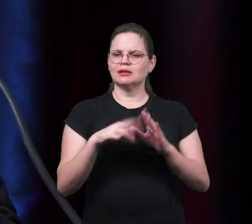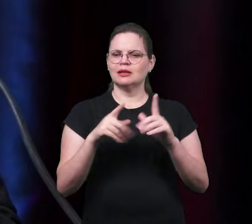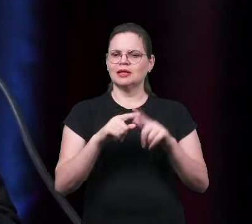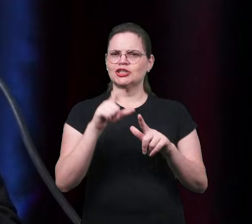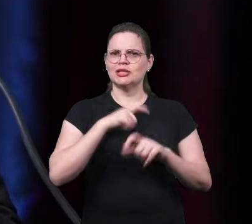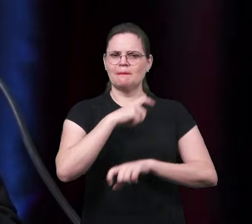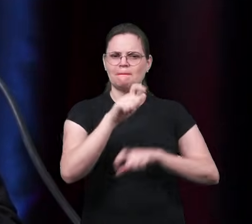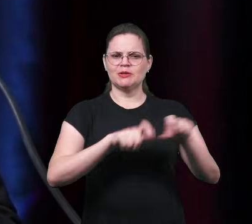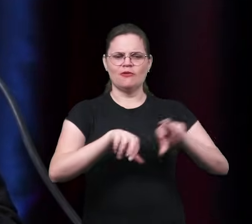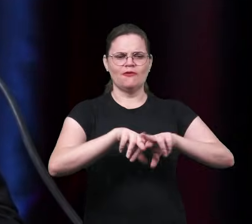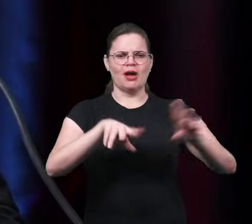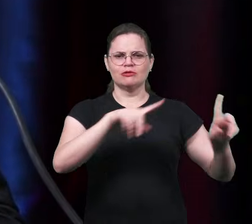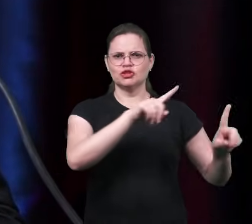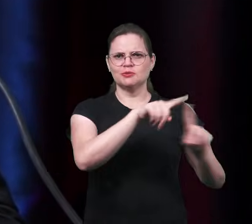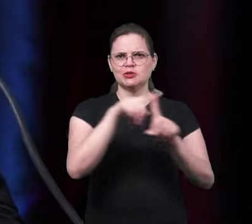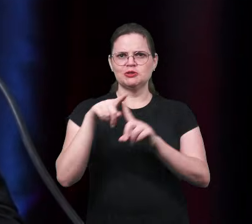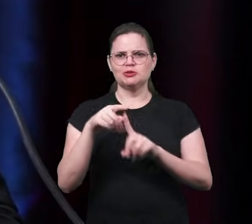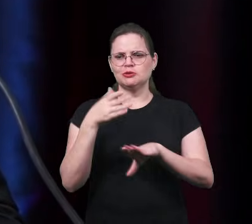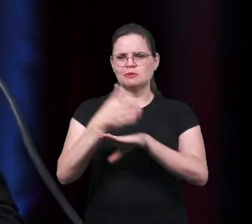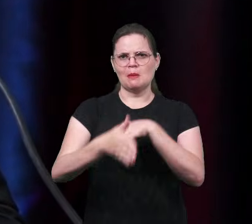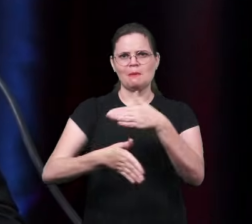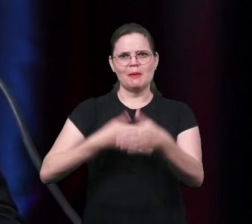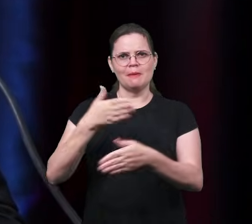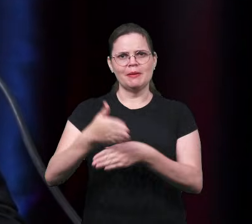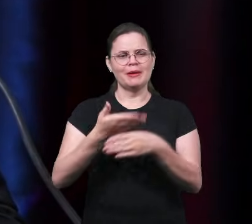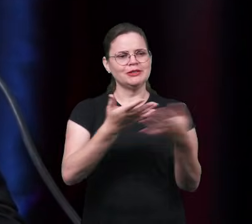a operação de libertação,